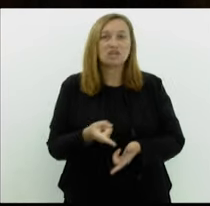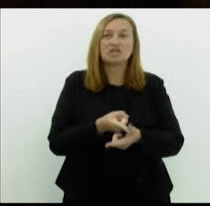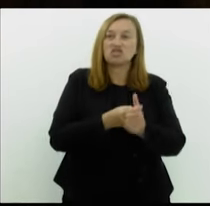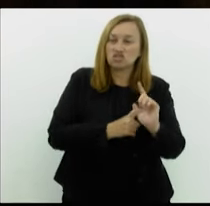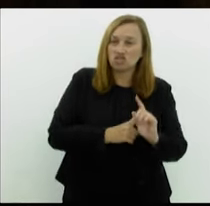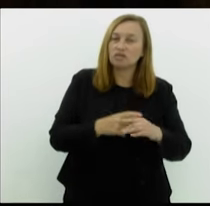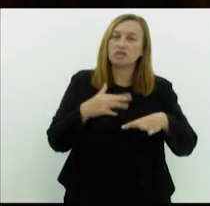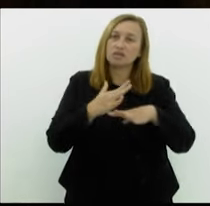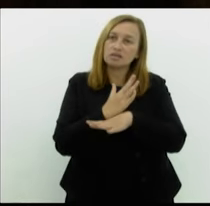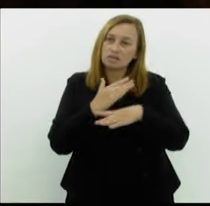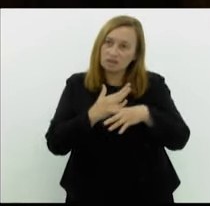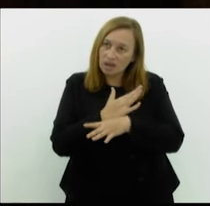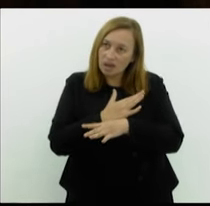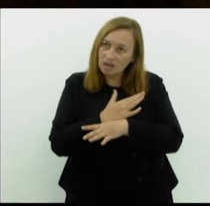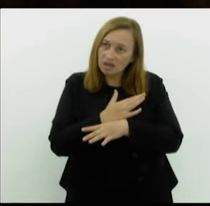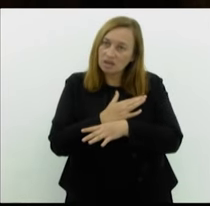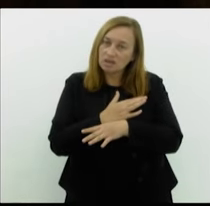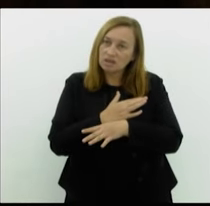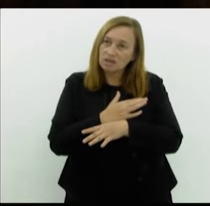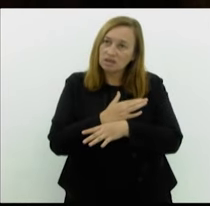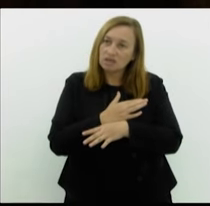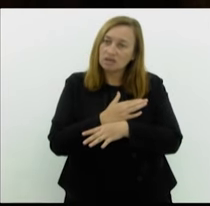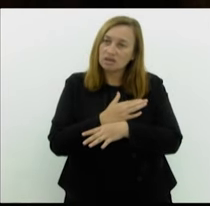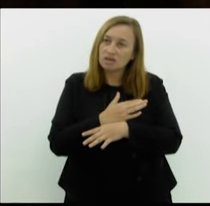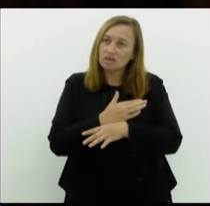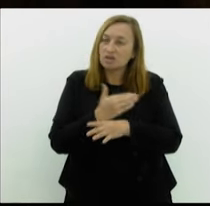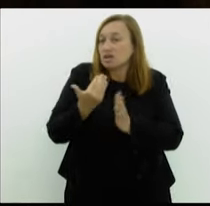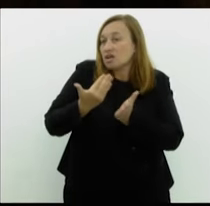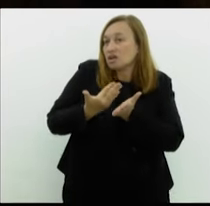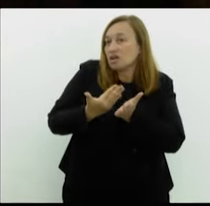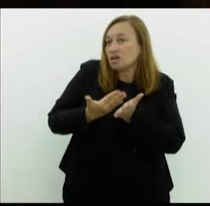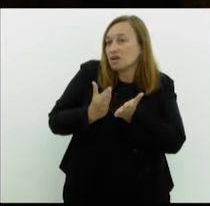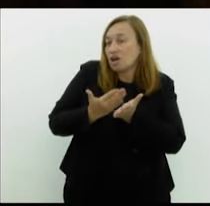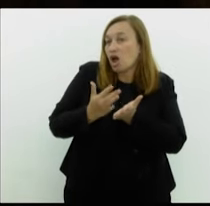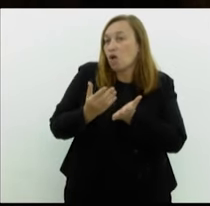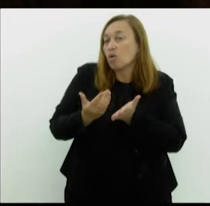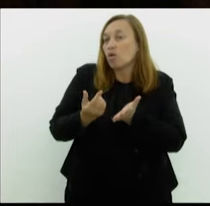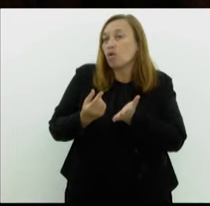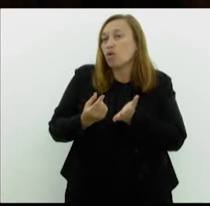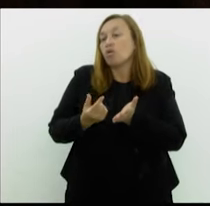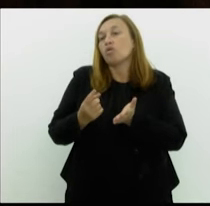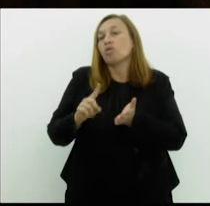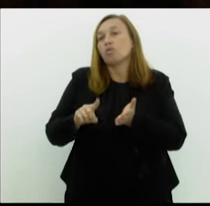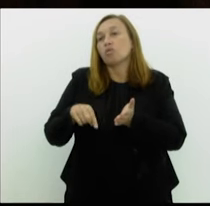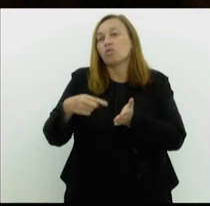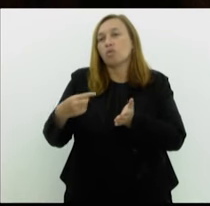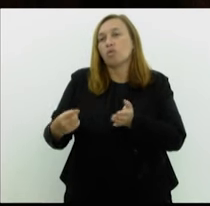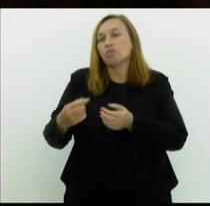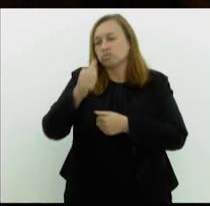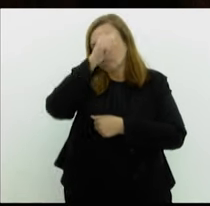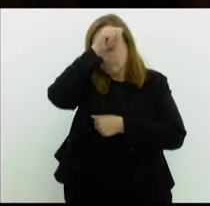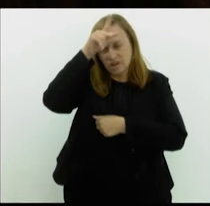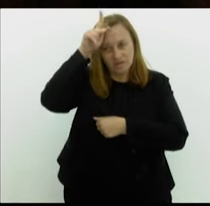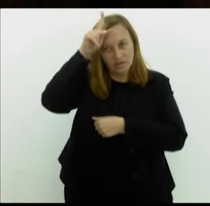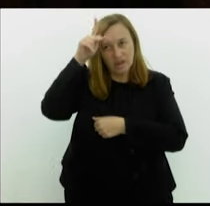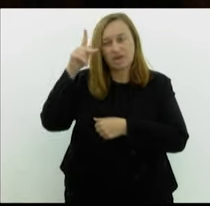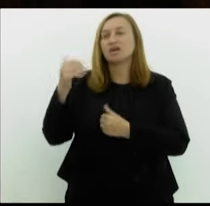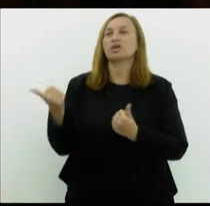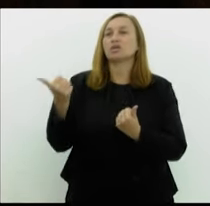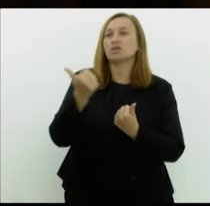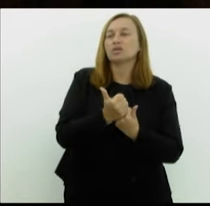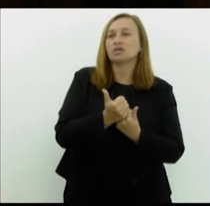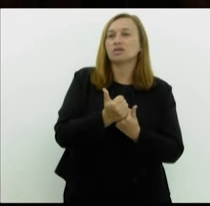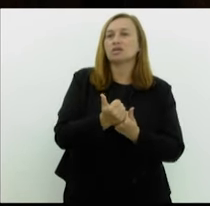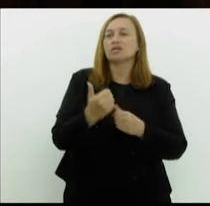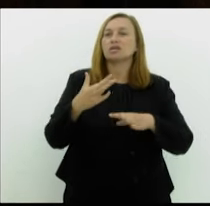da cidade, que vai sobrar para o próximo prefeito da cidade, pegará uma cidade endividada, com o caixa